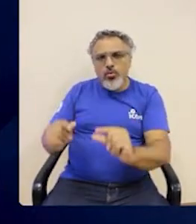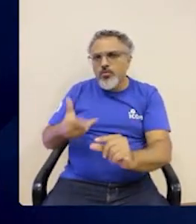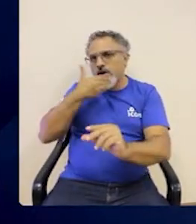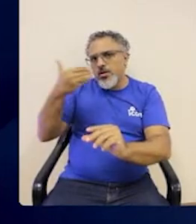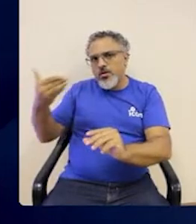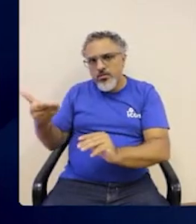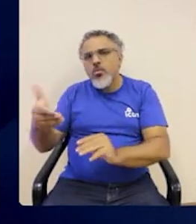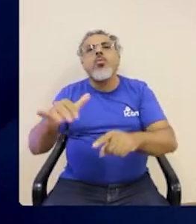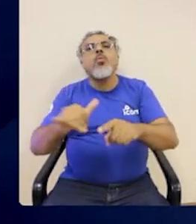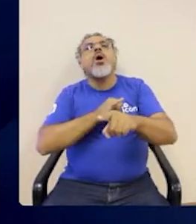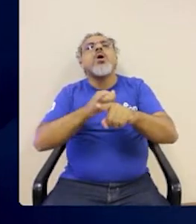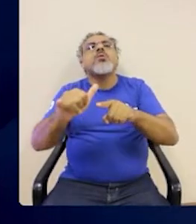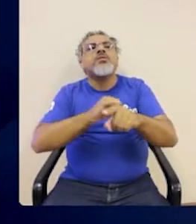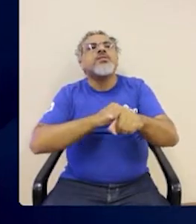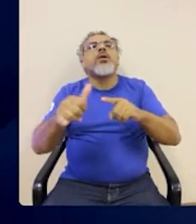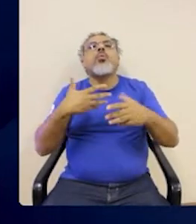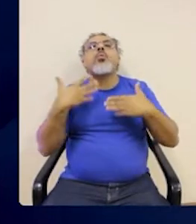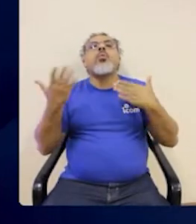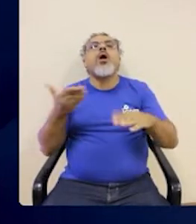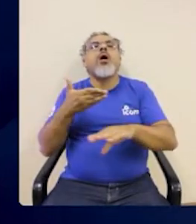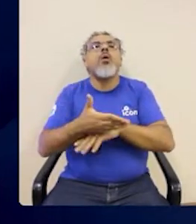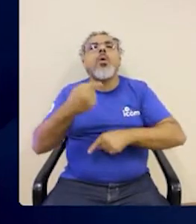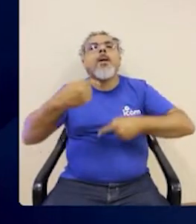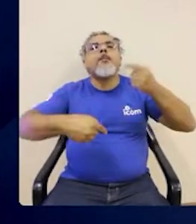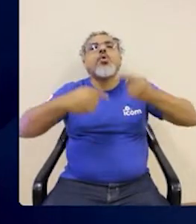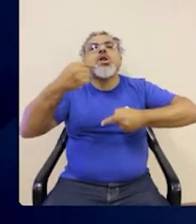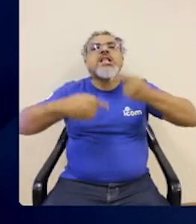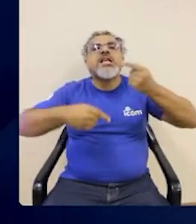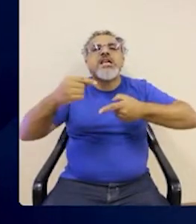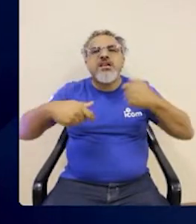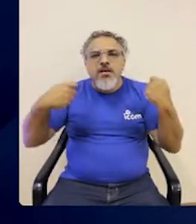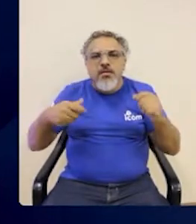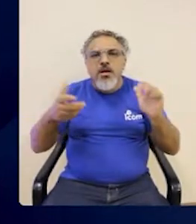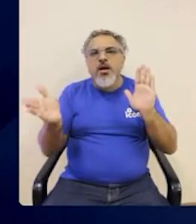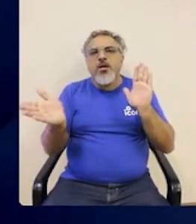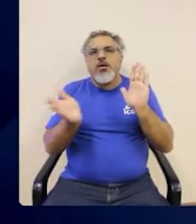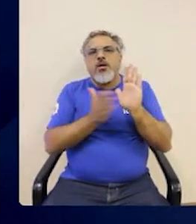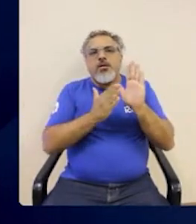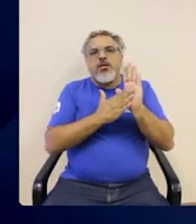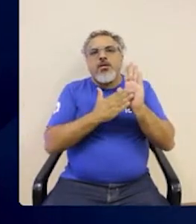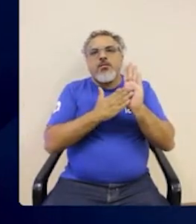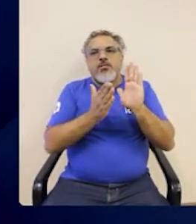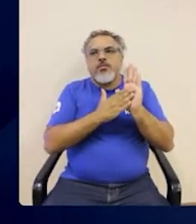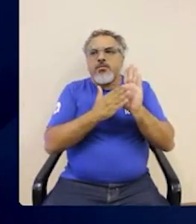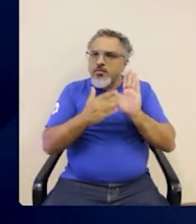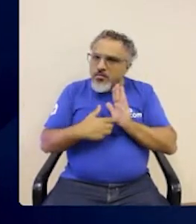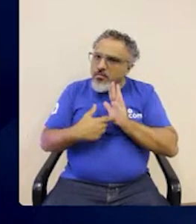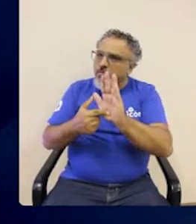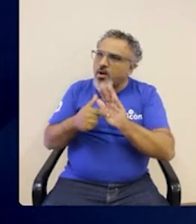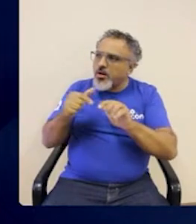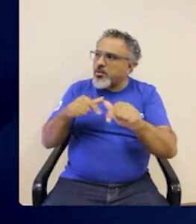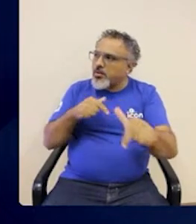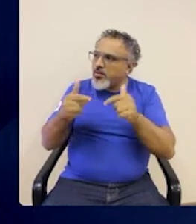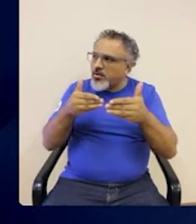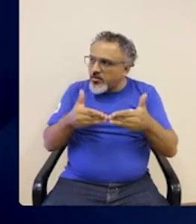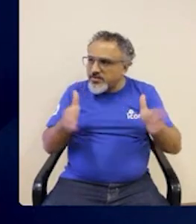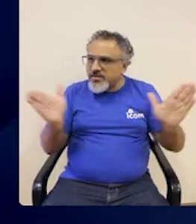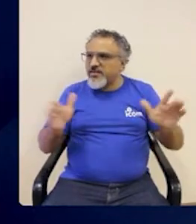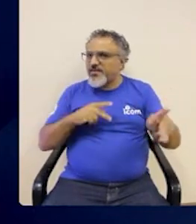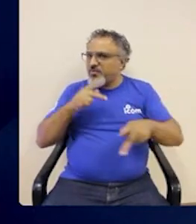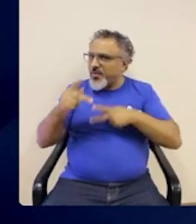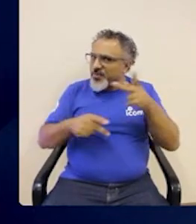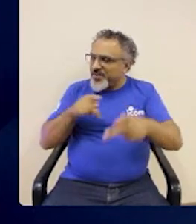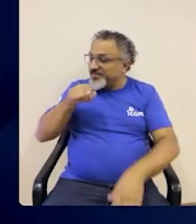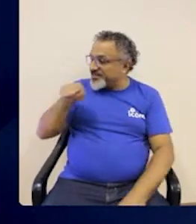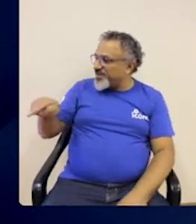quais estratégias, quais intervenções, quais políticas a gente vai propor, a gente vai trabalhar para que amplie esse acesso à